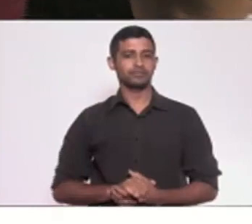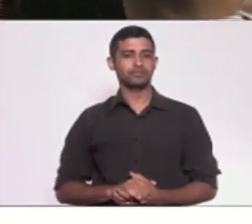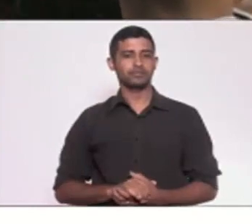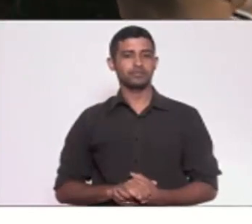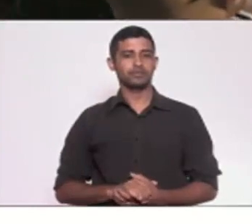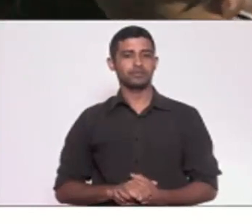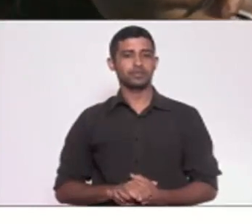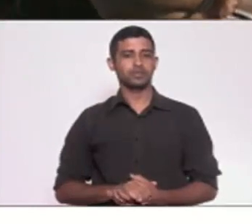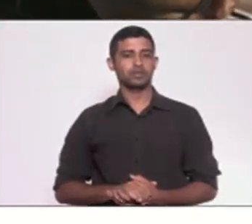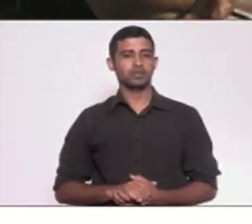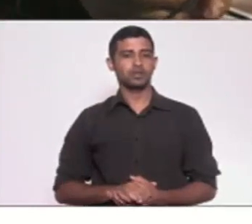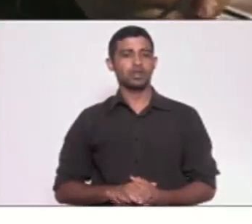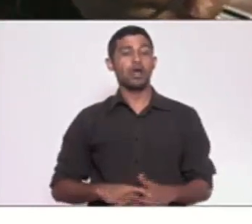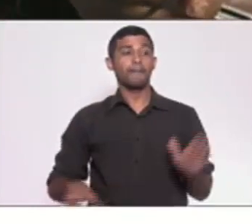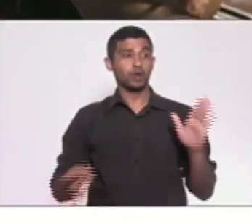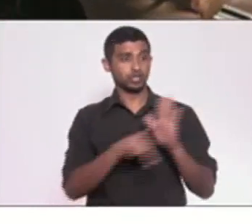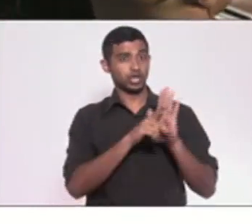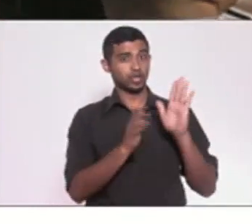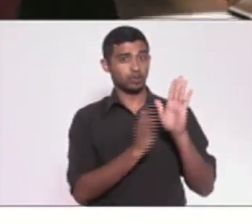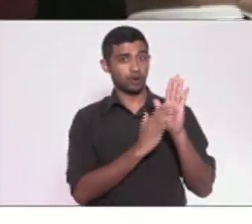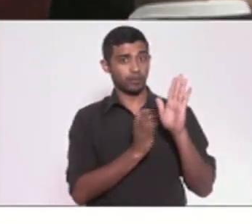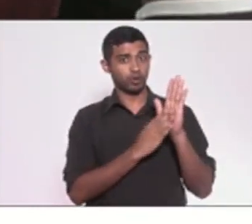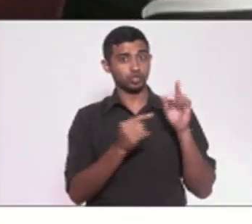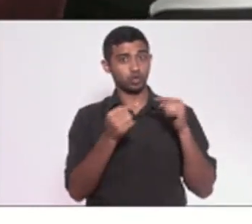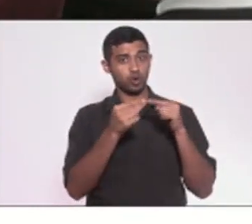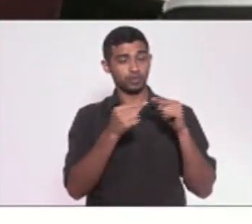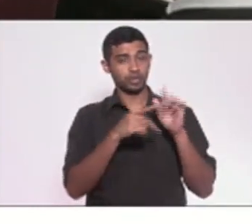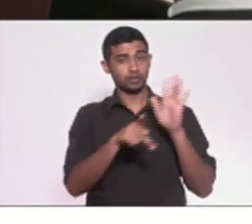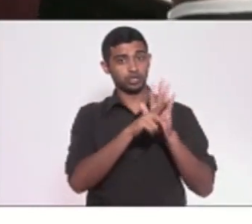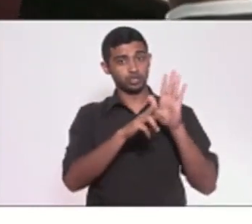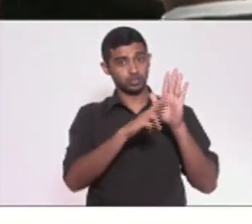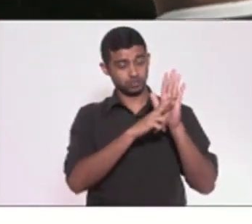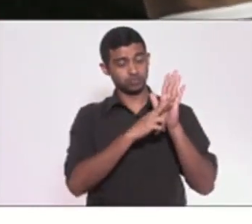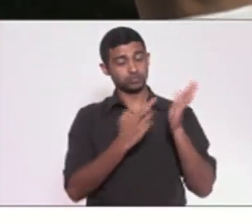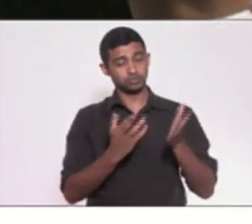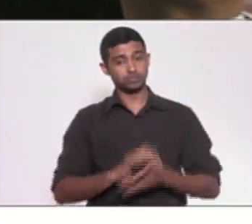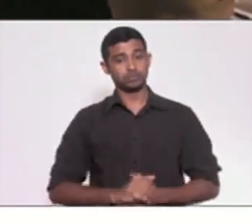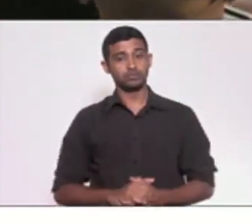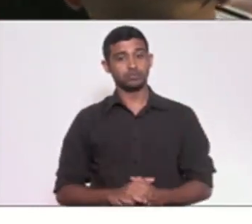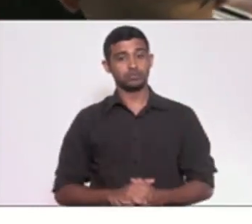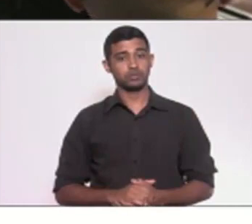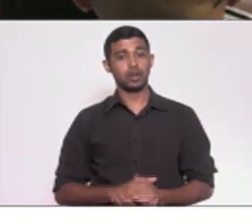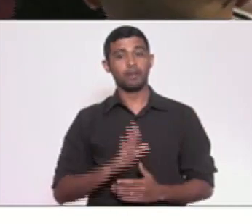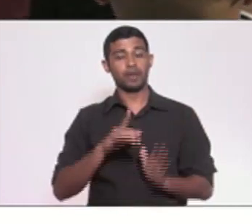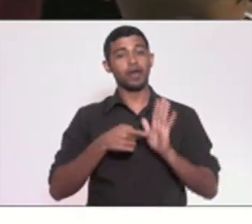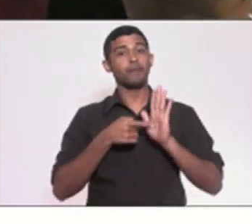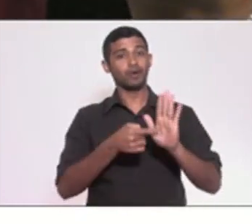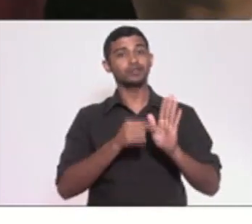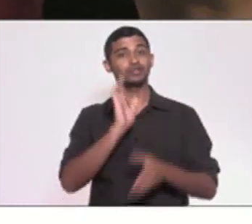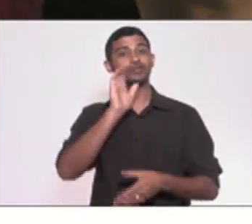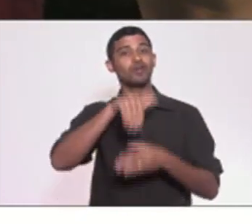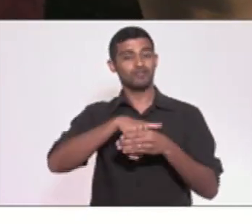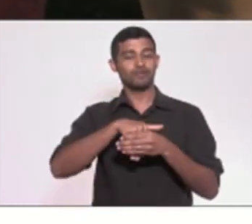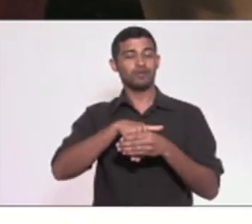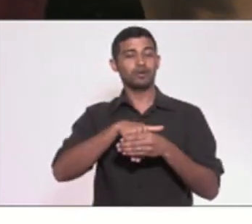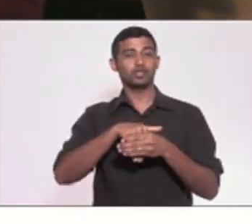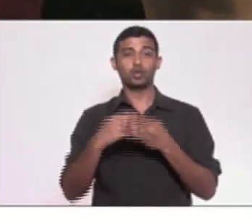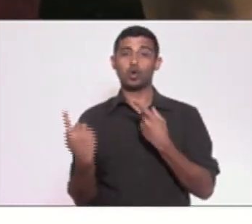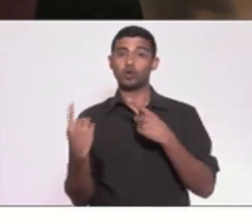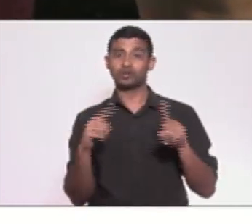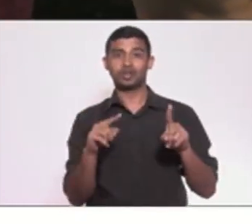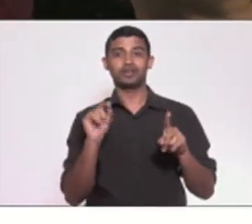do projeto proposto de resolução, e quem apresentou o voto escrito